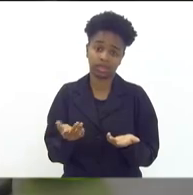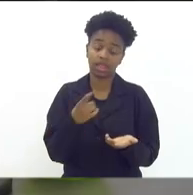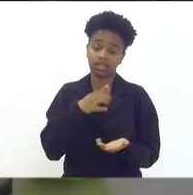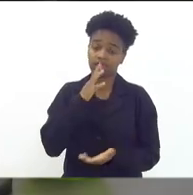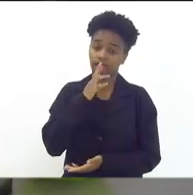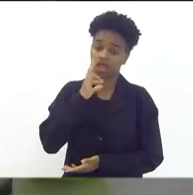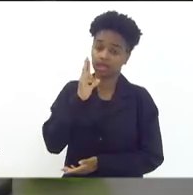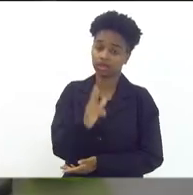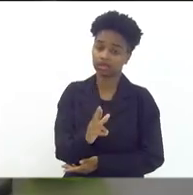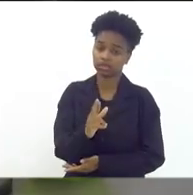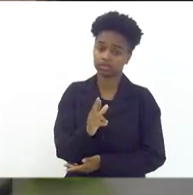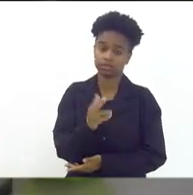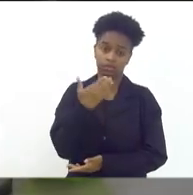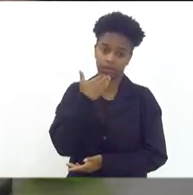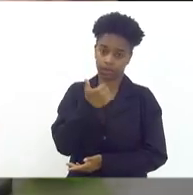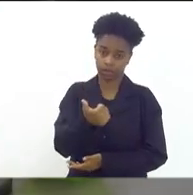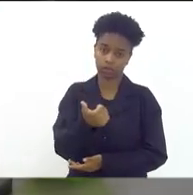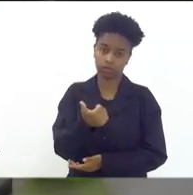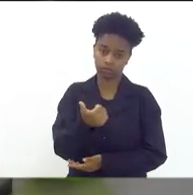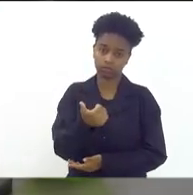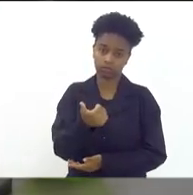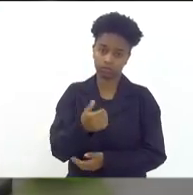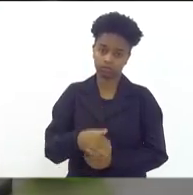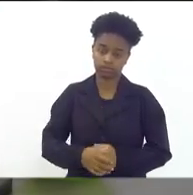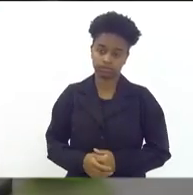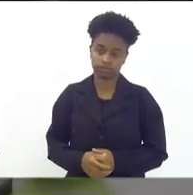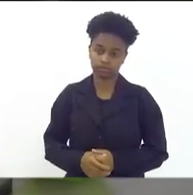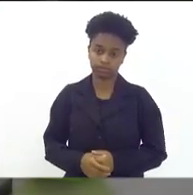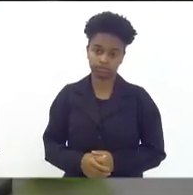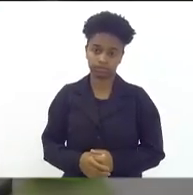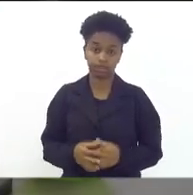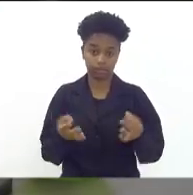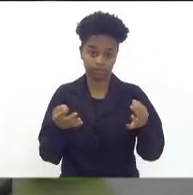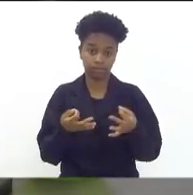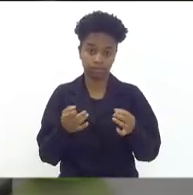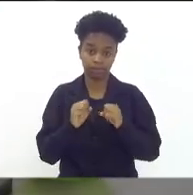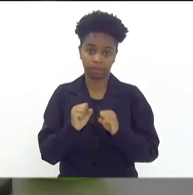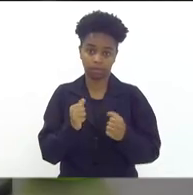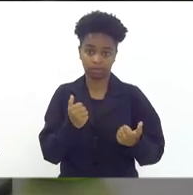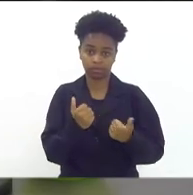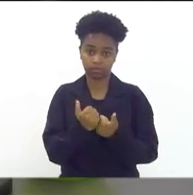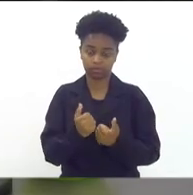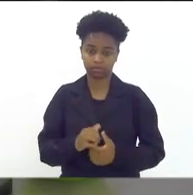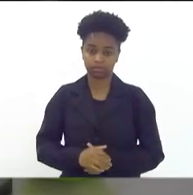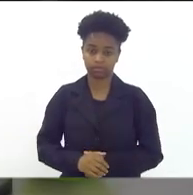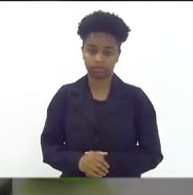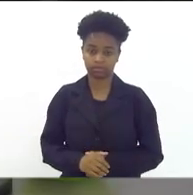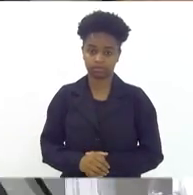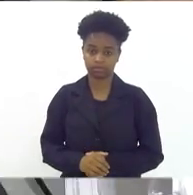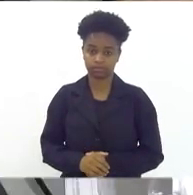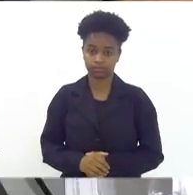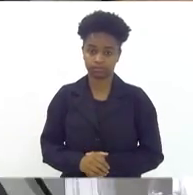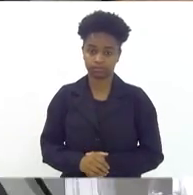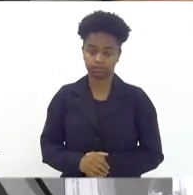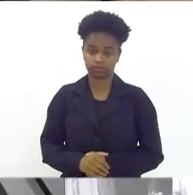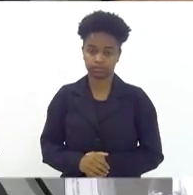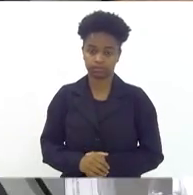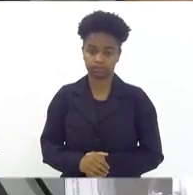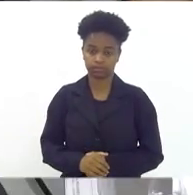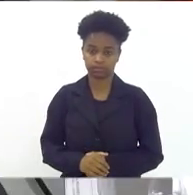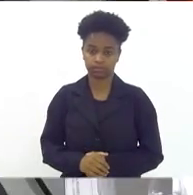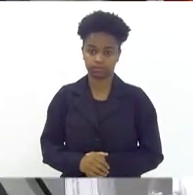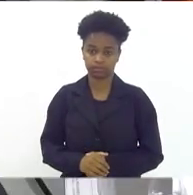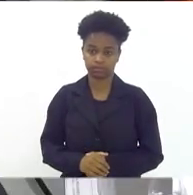teria uma resposta mais eficiente sendo dada pelo corpo esse horário aí mas não farão uso da palavra Ok obrigado eu vou